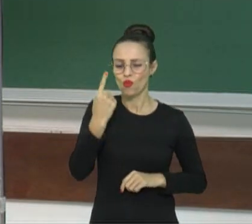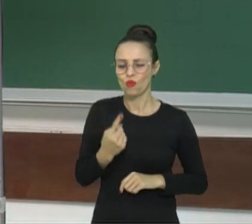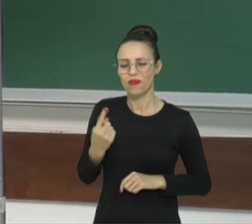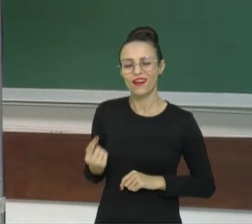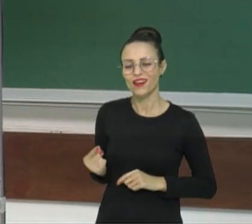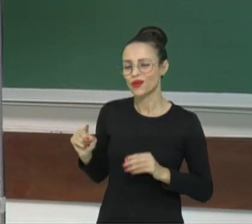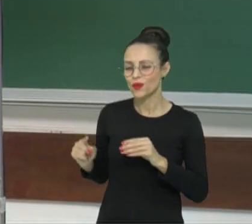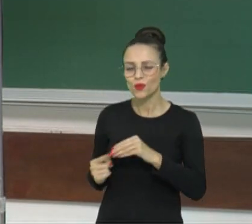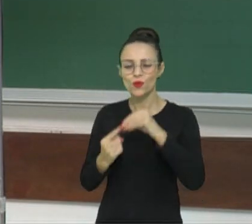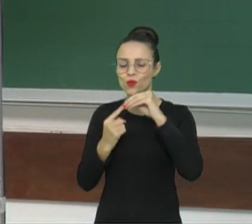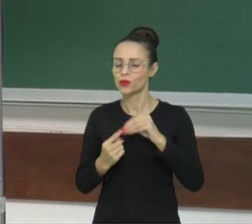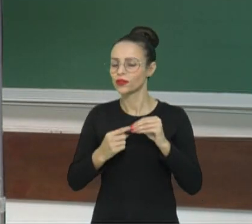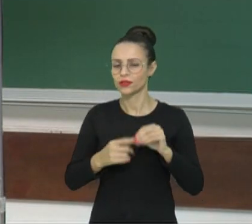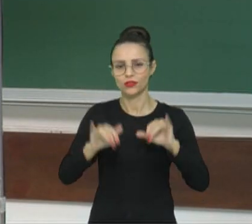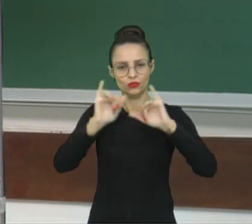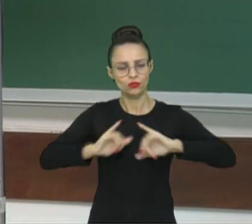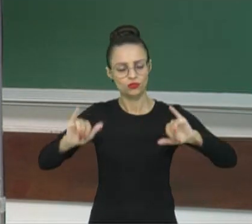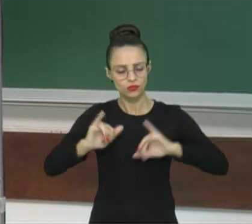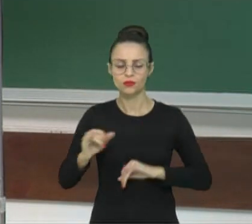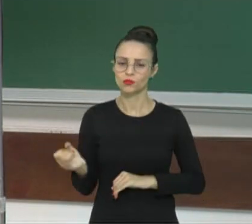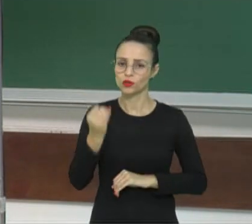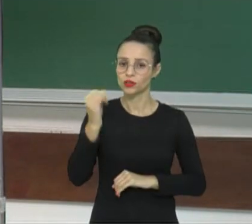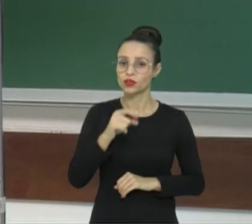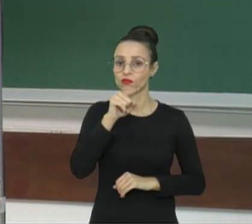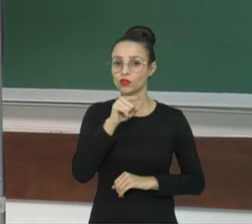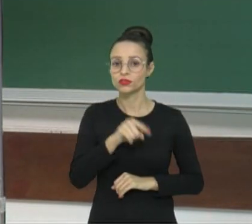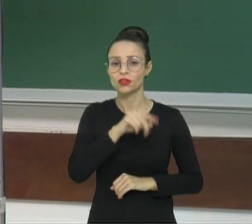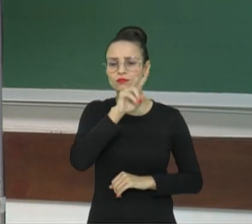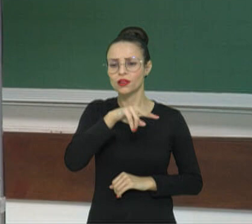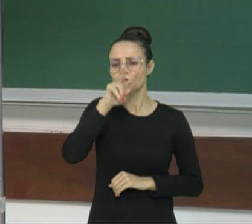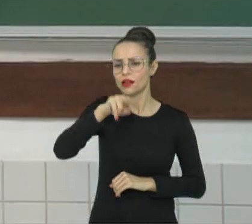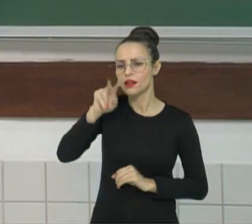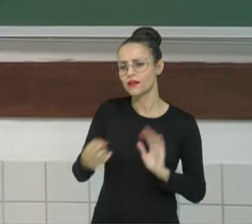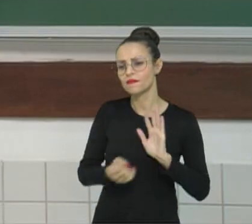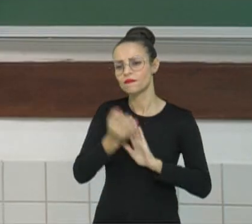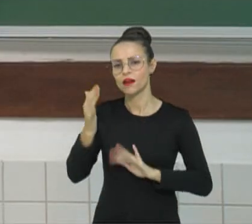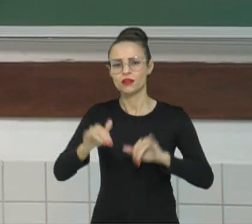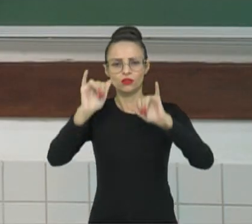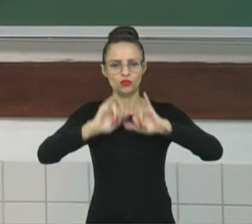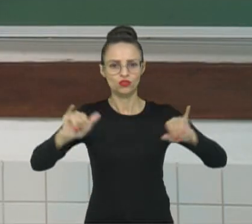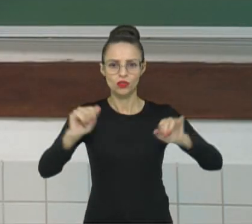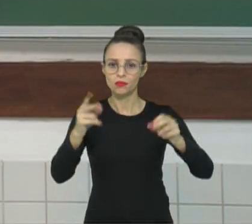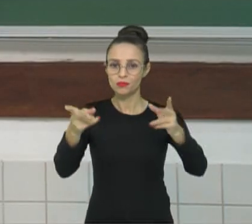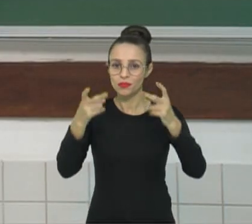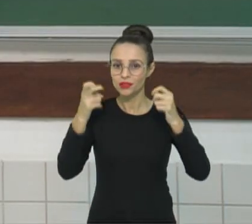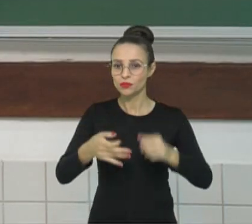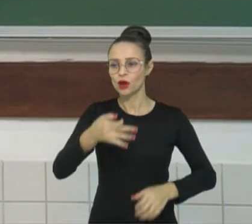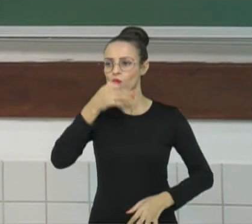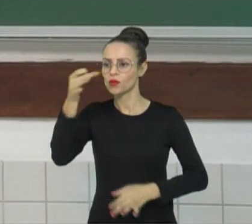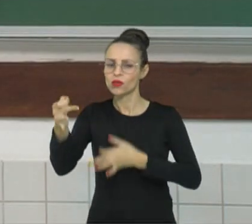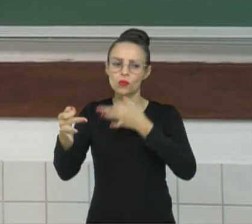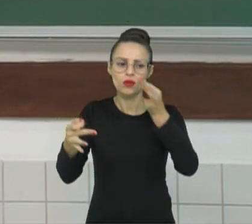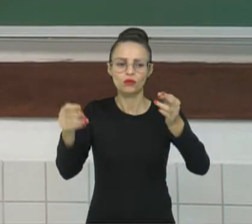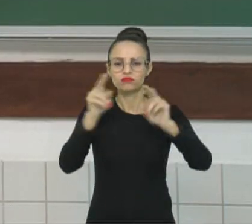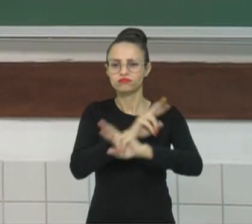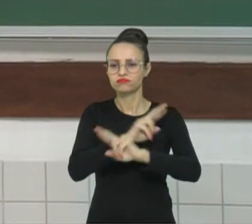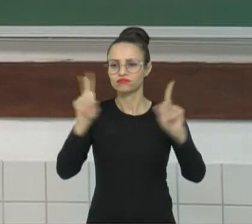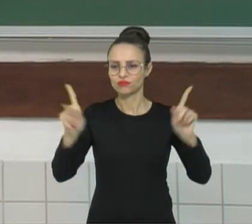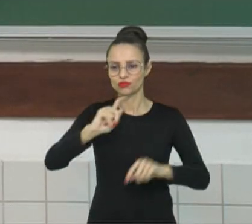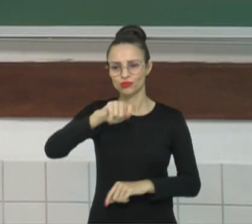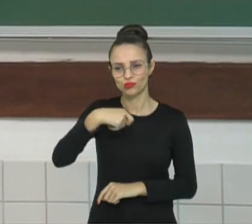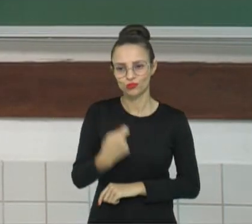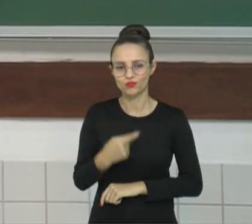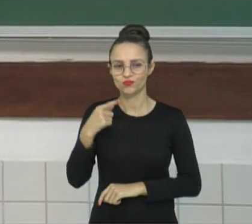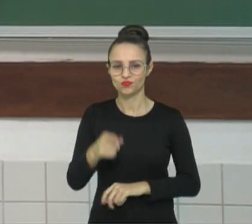sempre interessante você ler aí em vários canais, certo? Para a gente perceber aí quais são as opiniões formadas sobre o